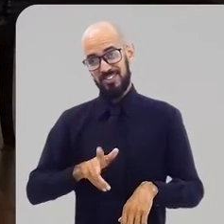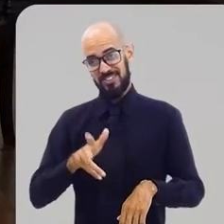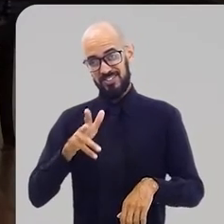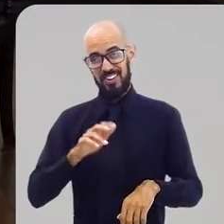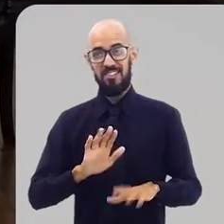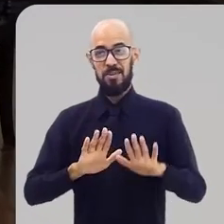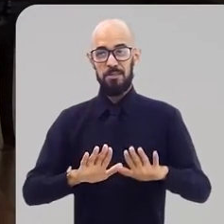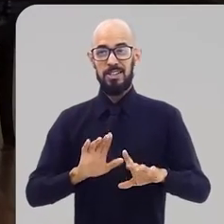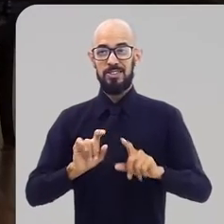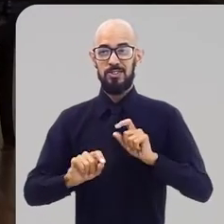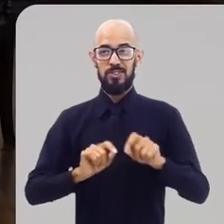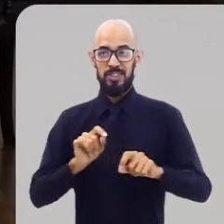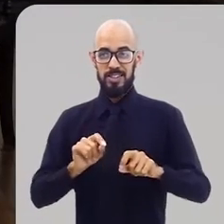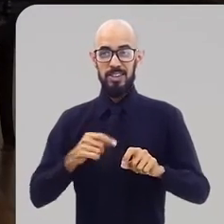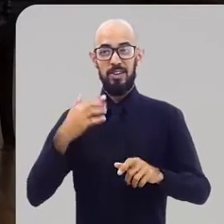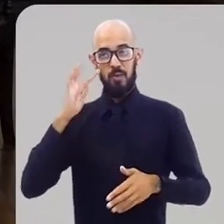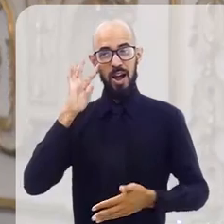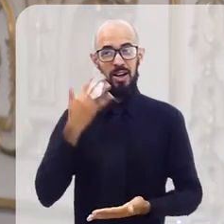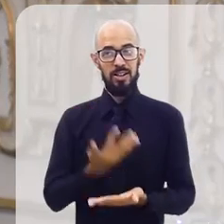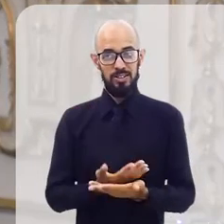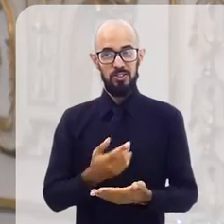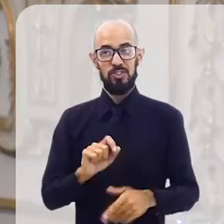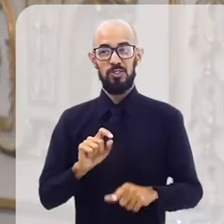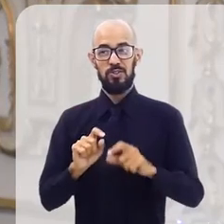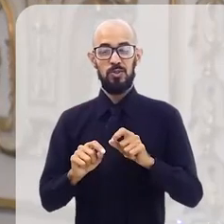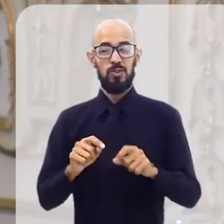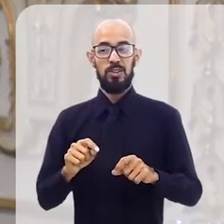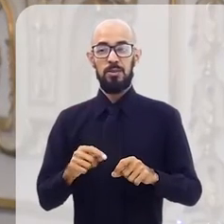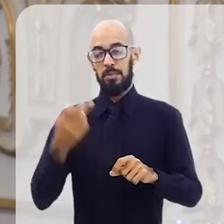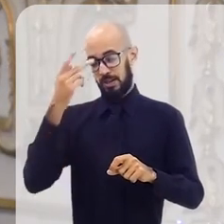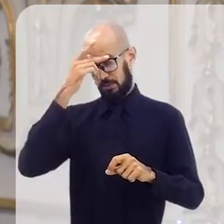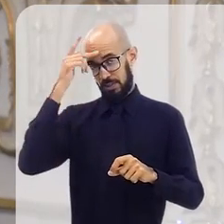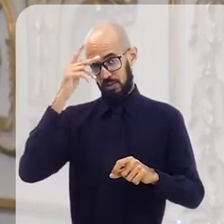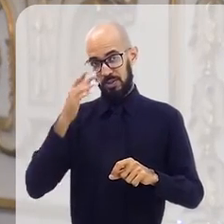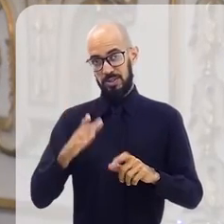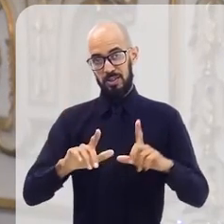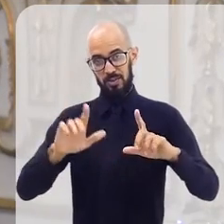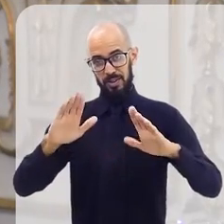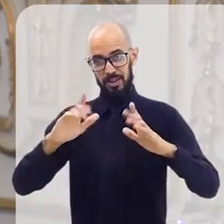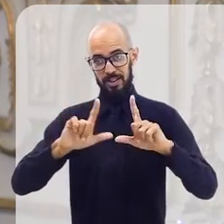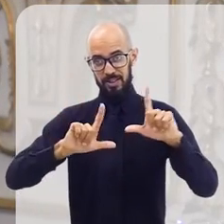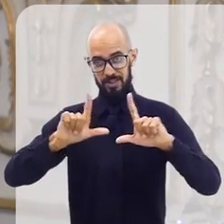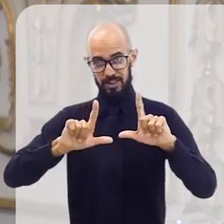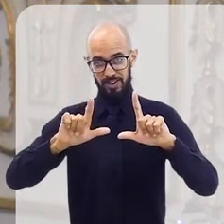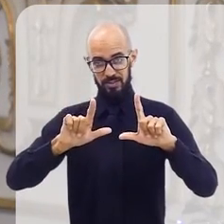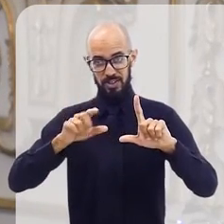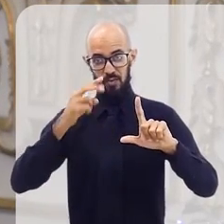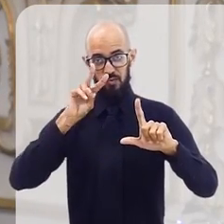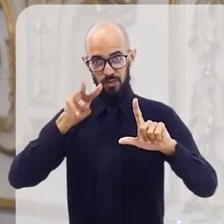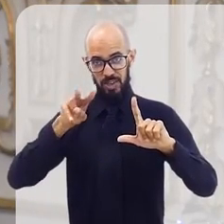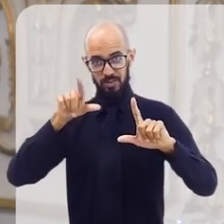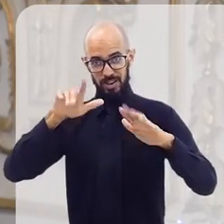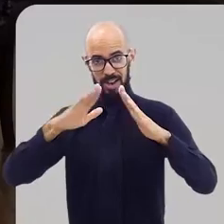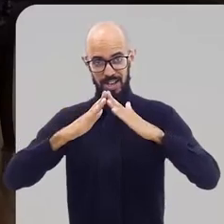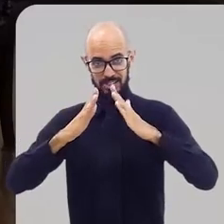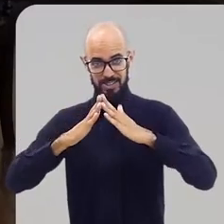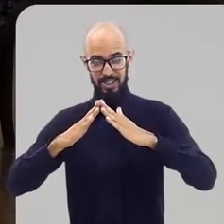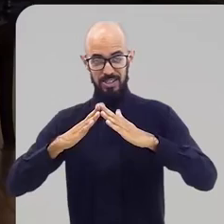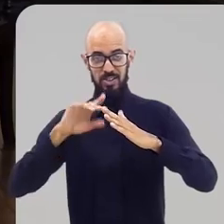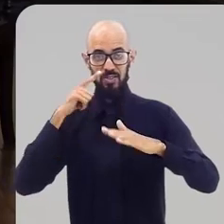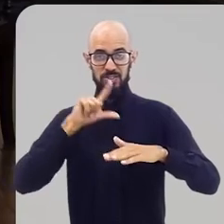direto mas eu creio que quem está em casa que a gente está nos assistindo